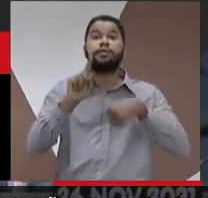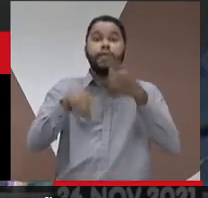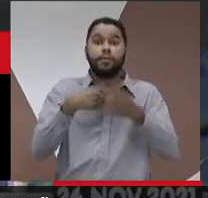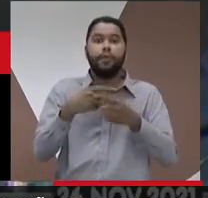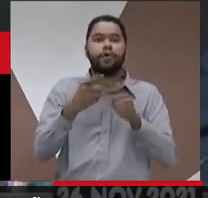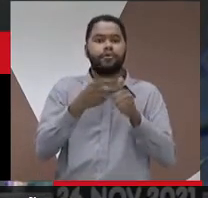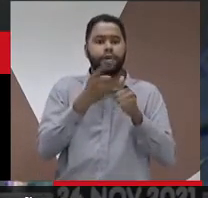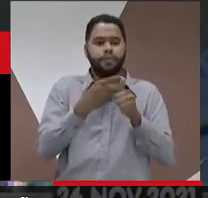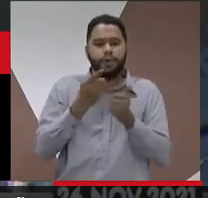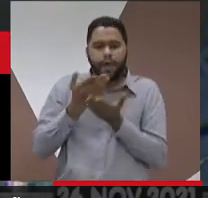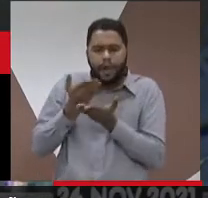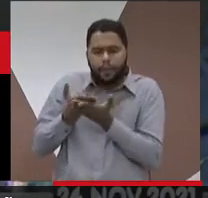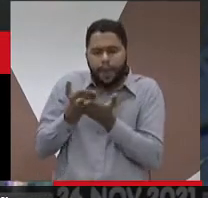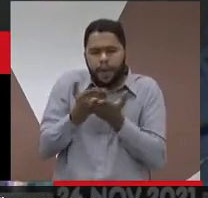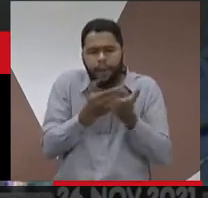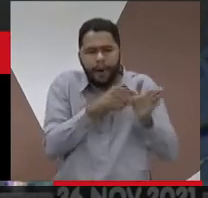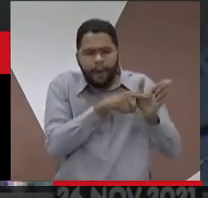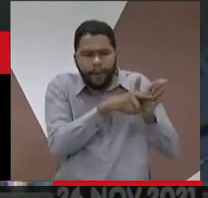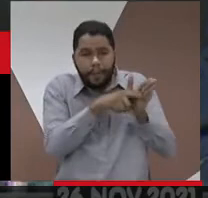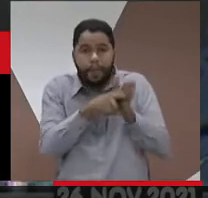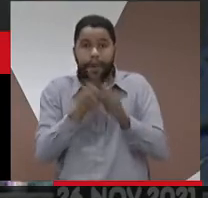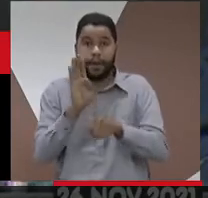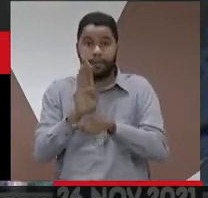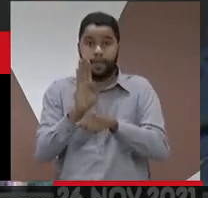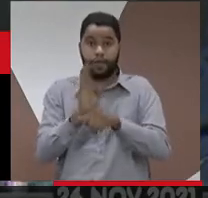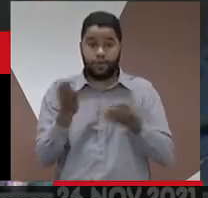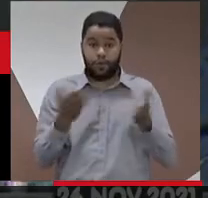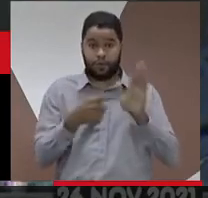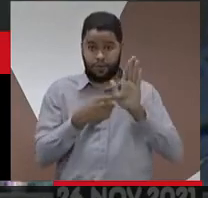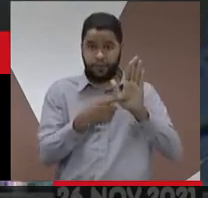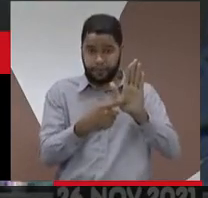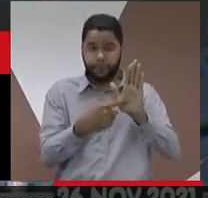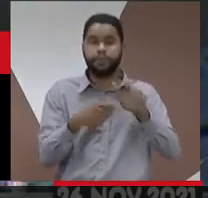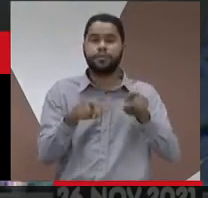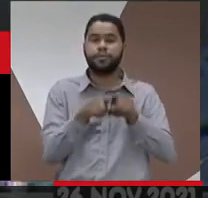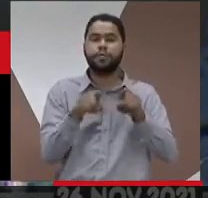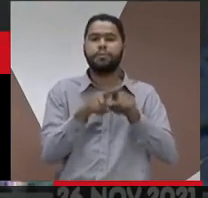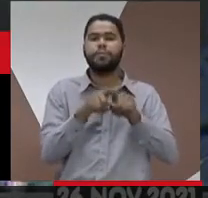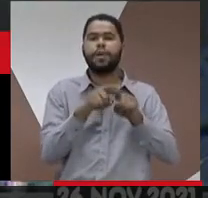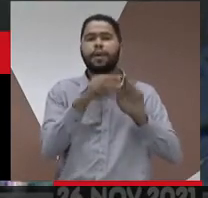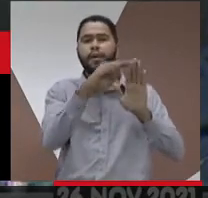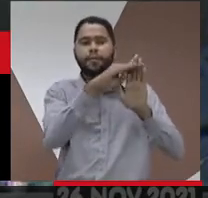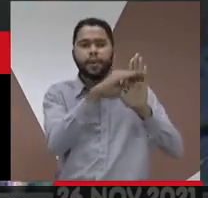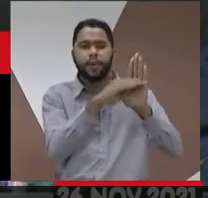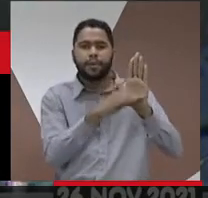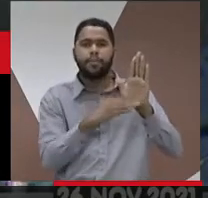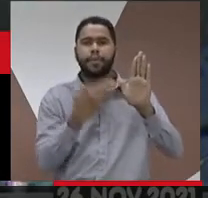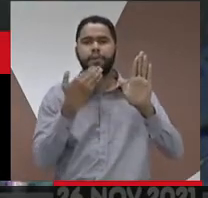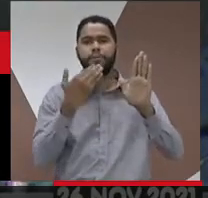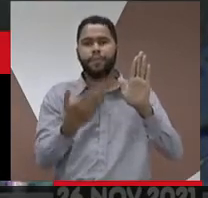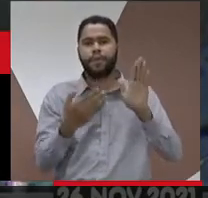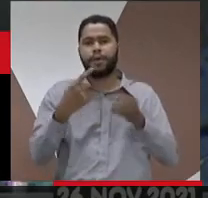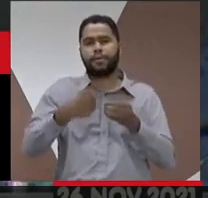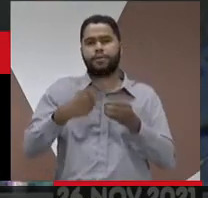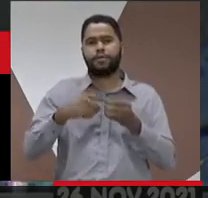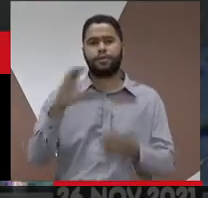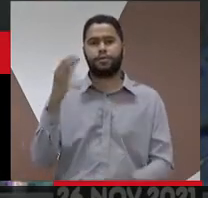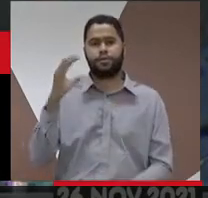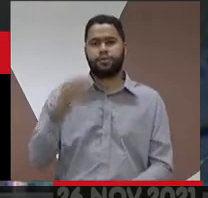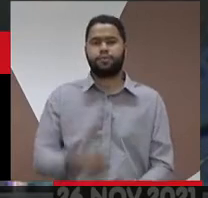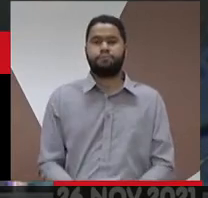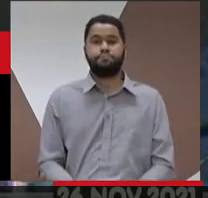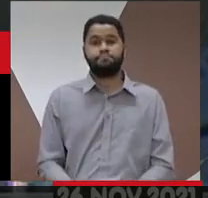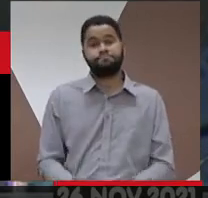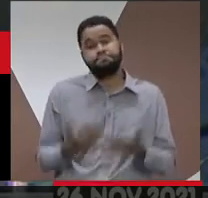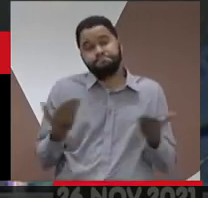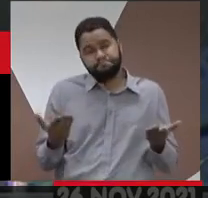estudo de traçado que Betim apresentou, contemplando a reivindicação da cidade de Contagem. No